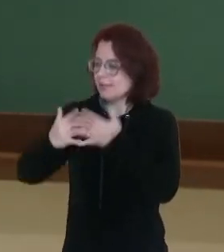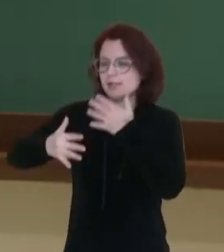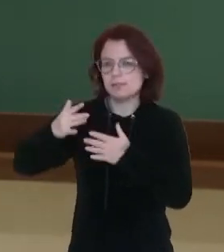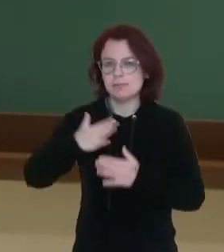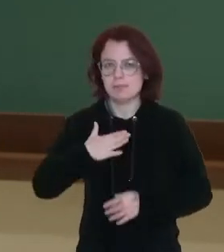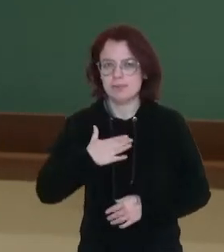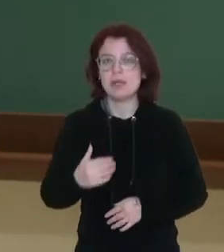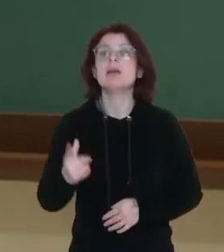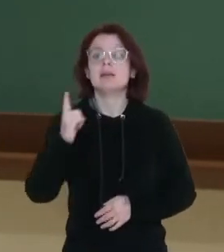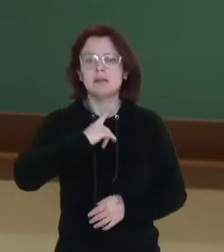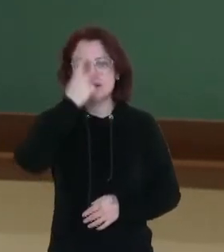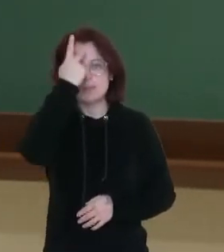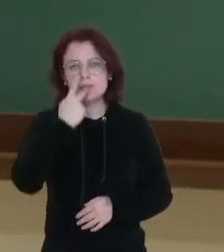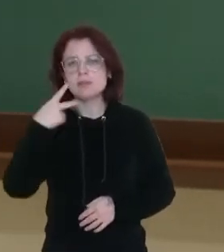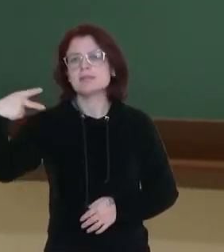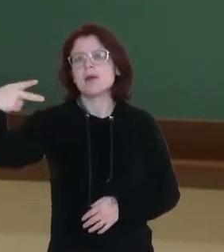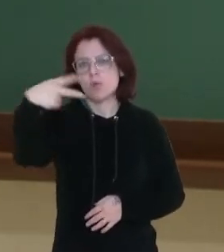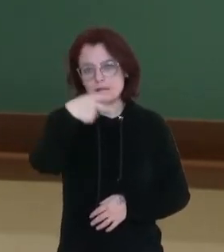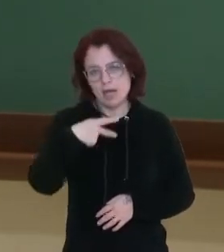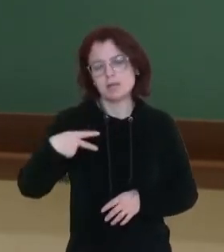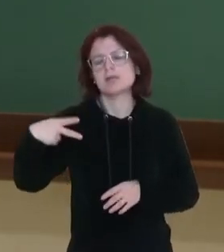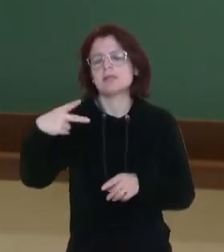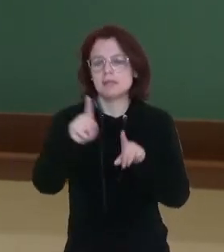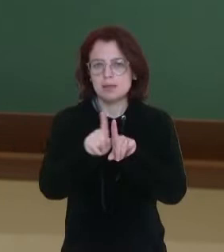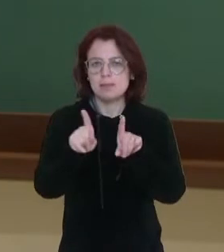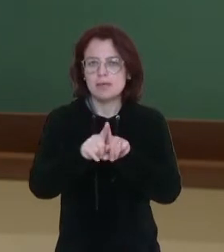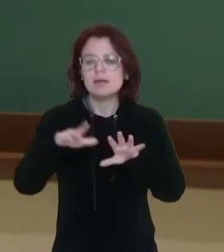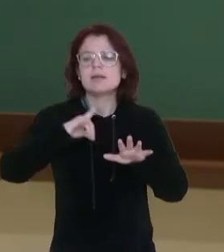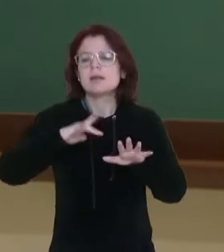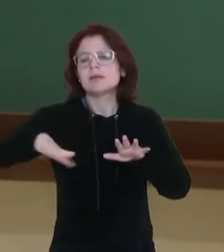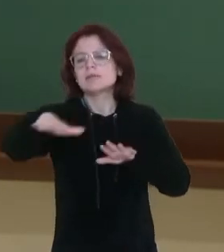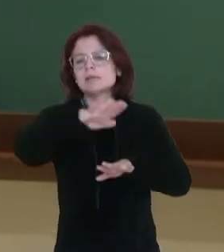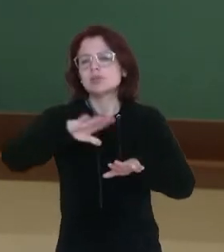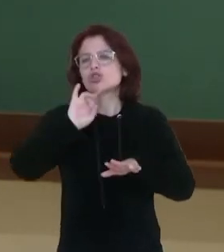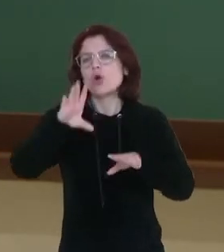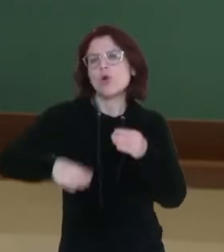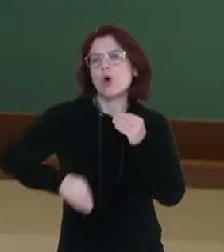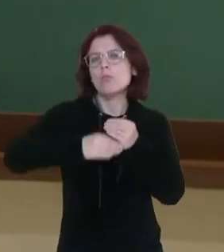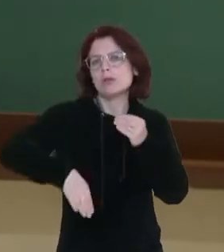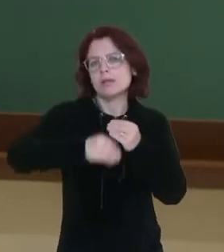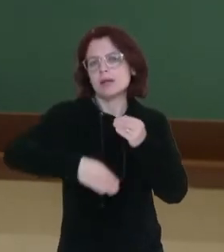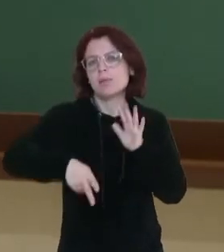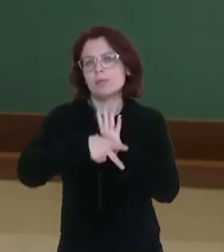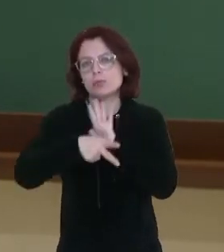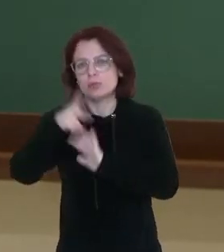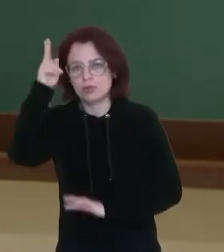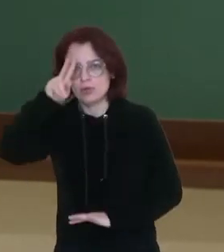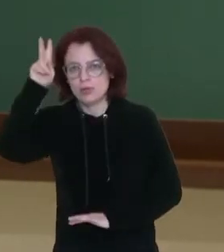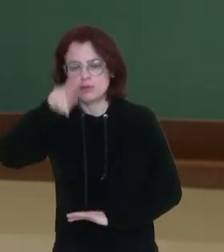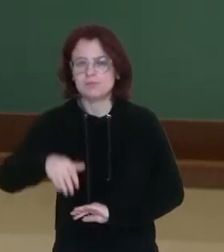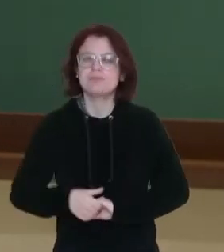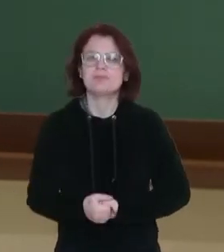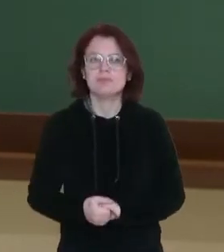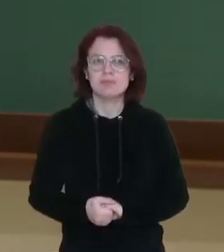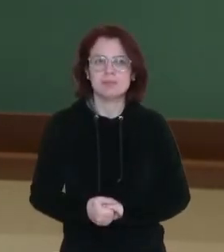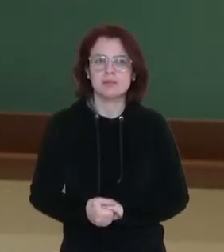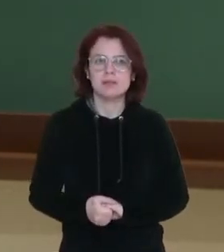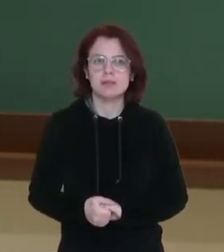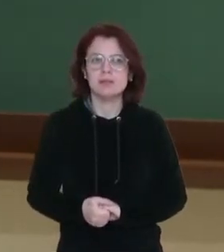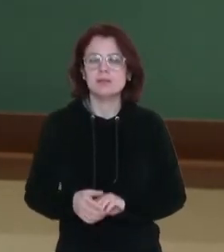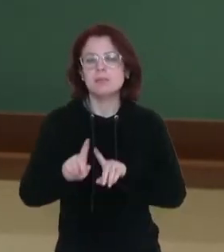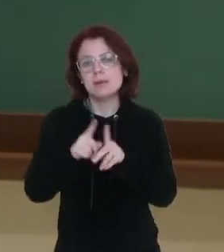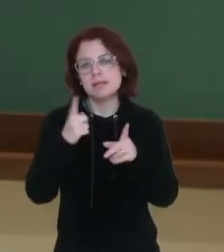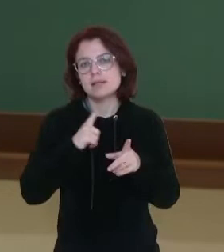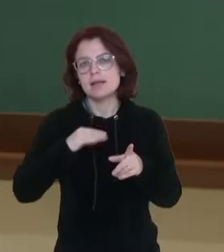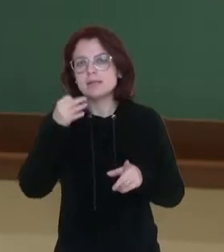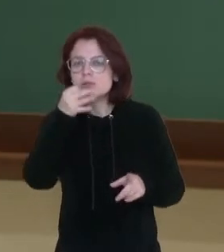Podemos ter personagens secundários, que são aqueles que estão ali para complementar a história, né? Mas são